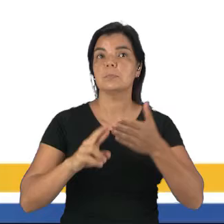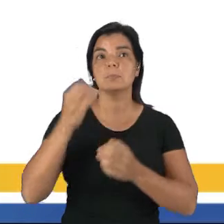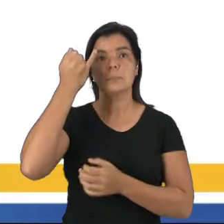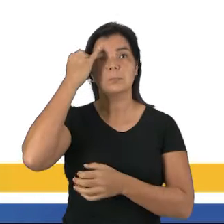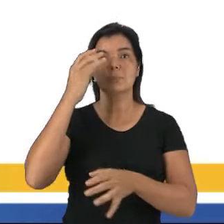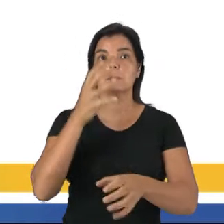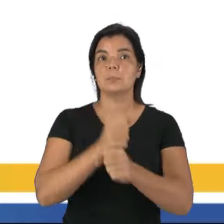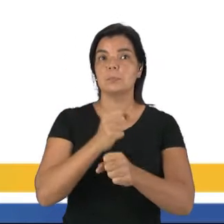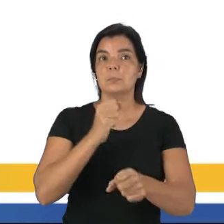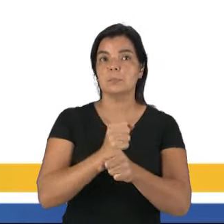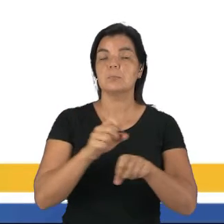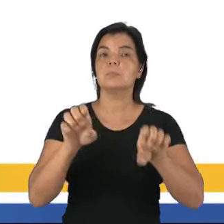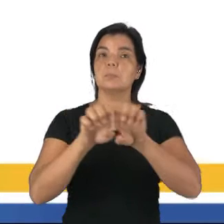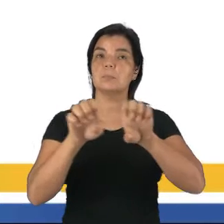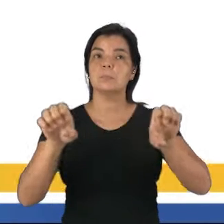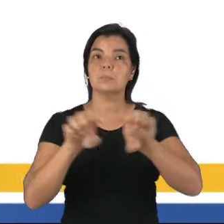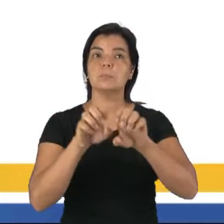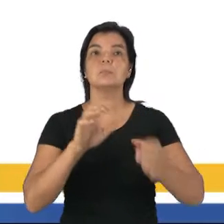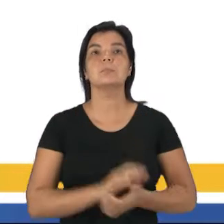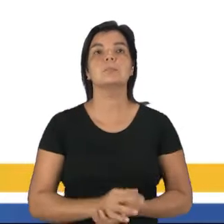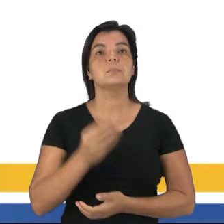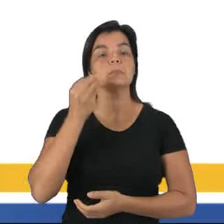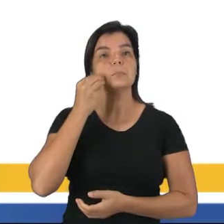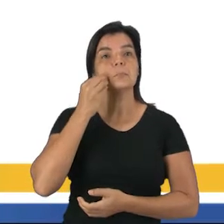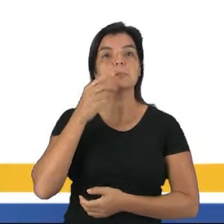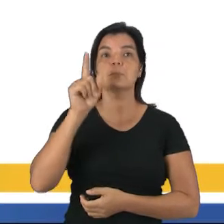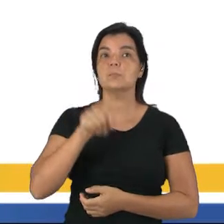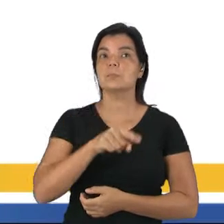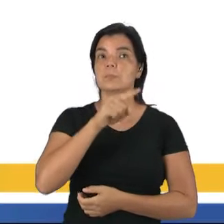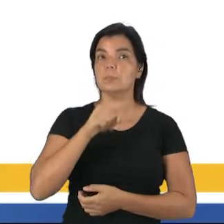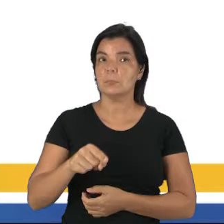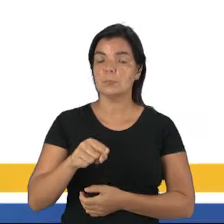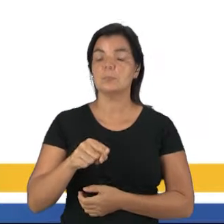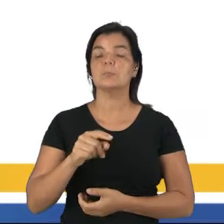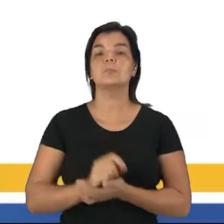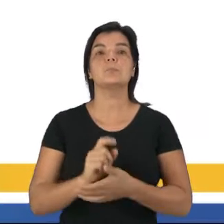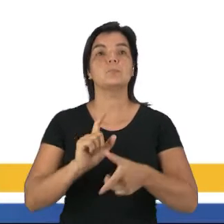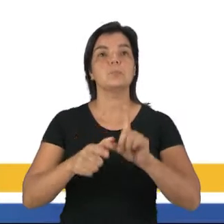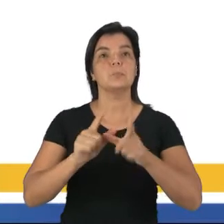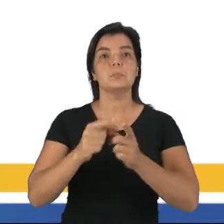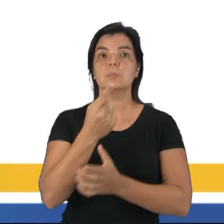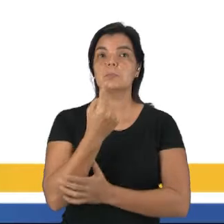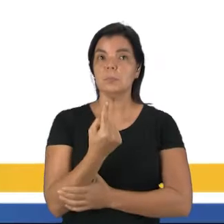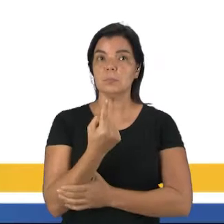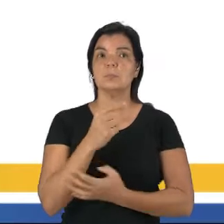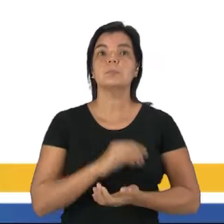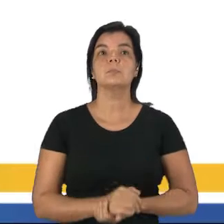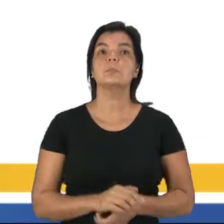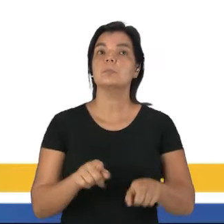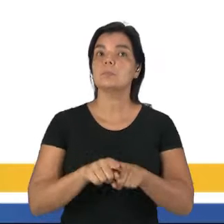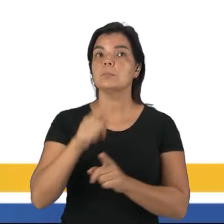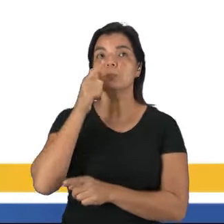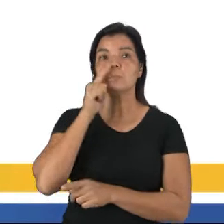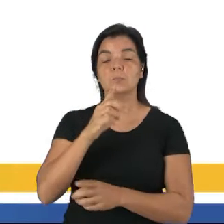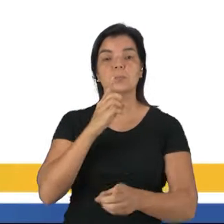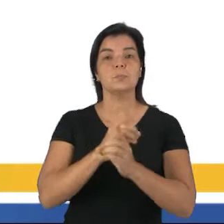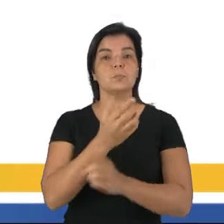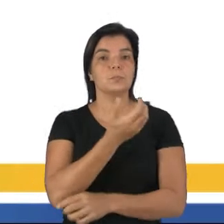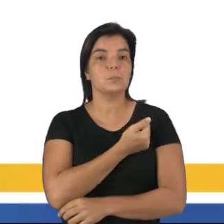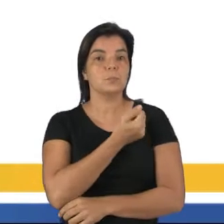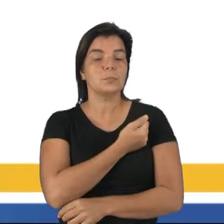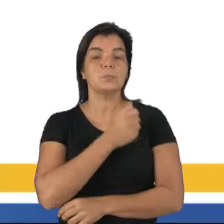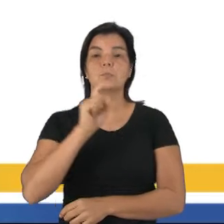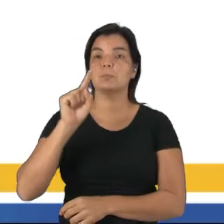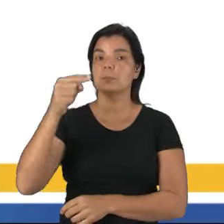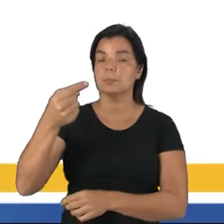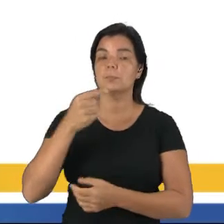como referência a ideia da soma das equações na tentativa de buscar o cancelamento de uma das incógnitas e com isso,